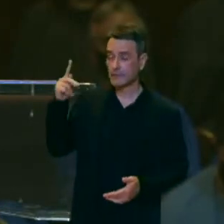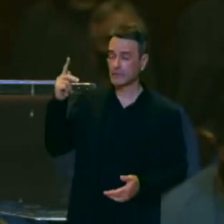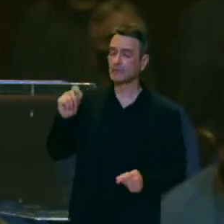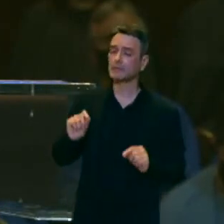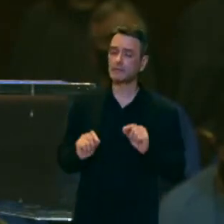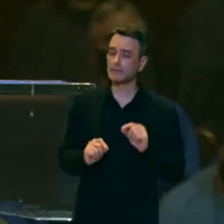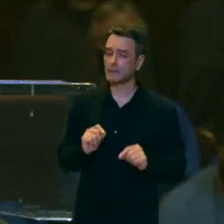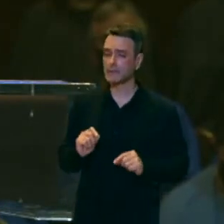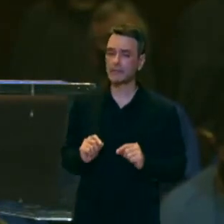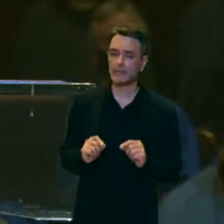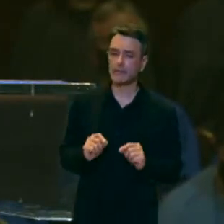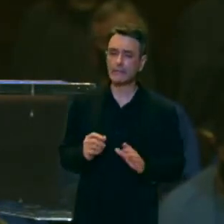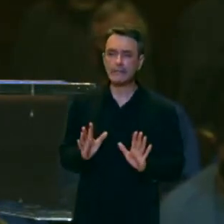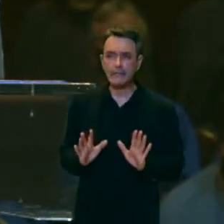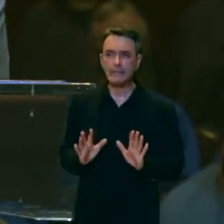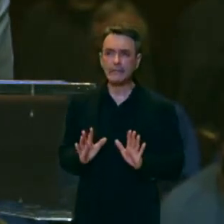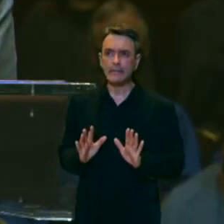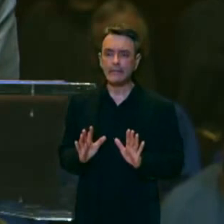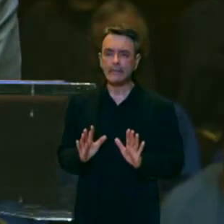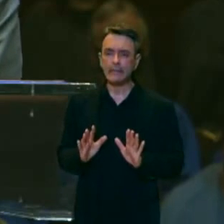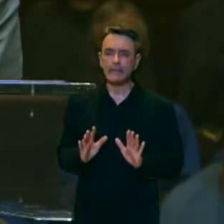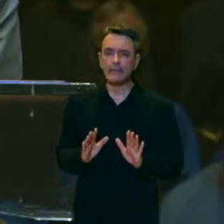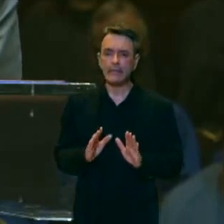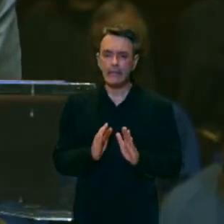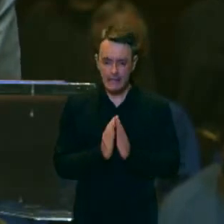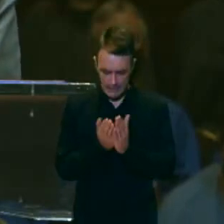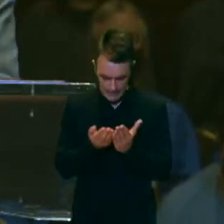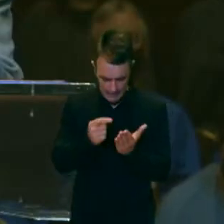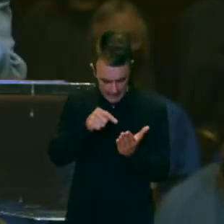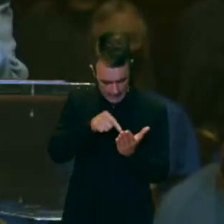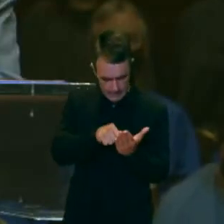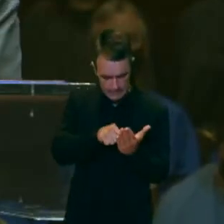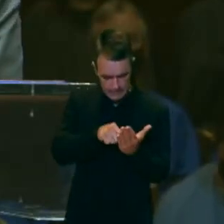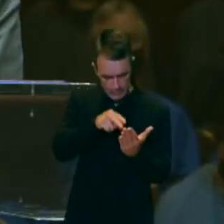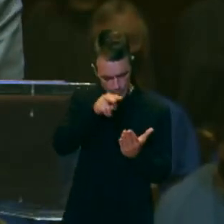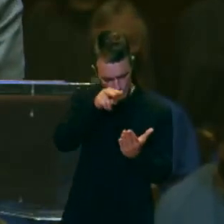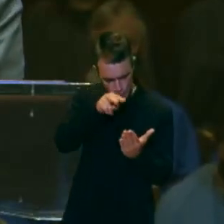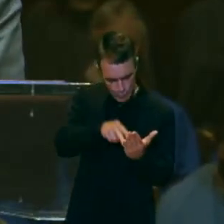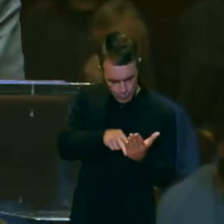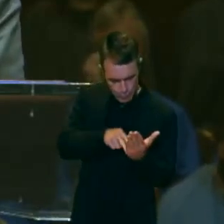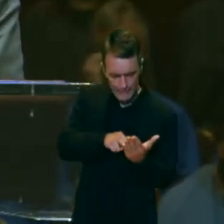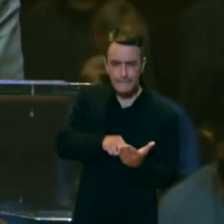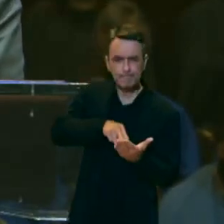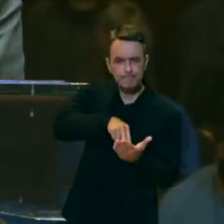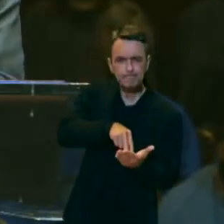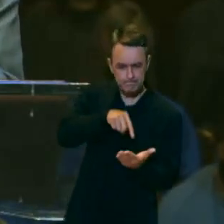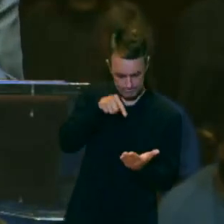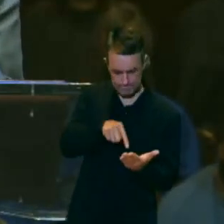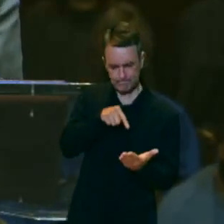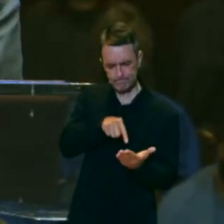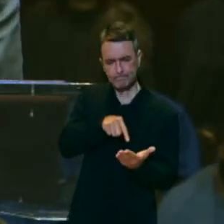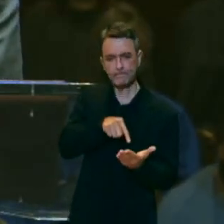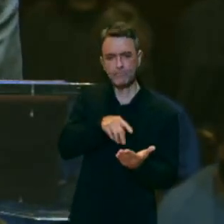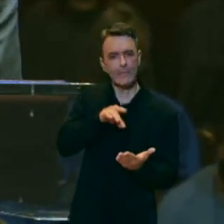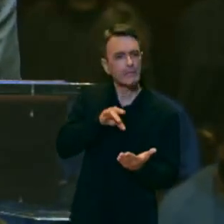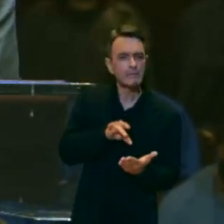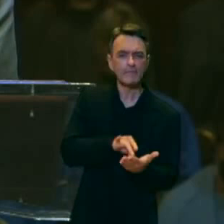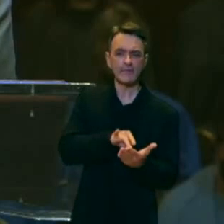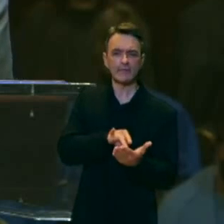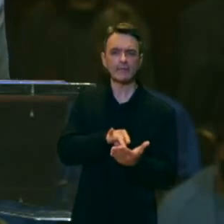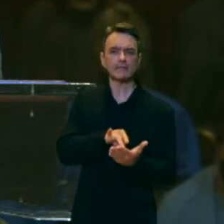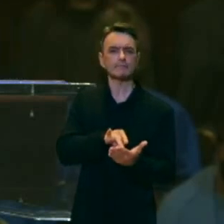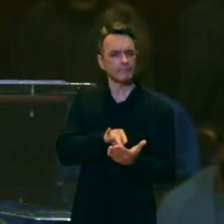cosmovisão que seja pautada nas Escrituras, pois se as Escrituras são